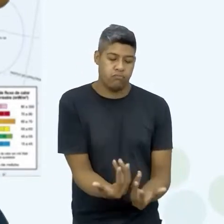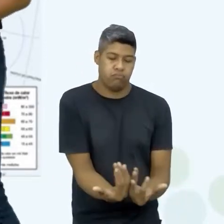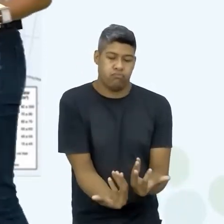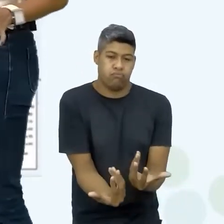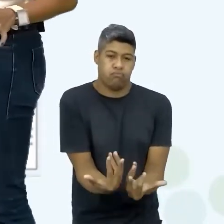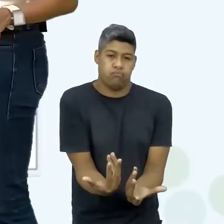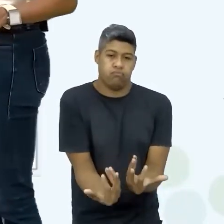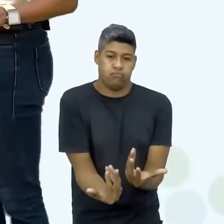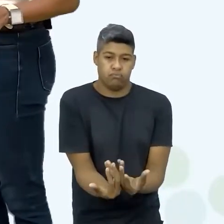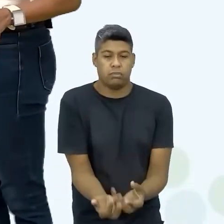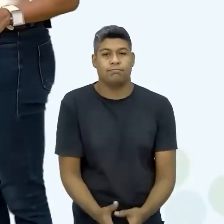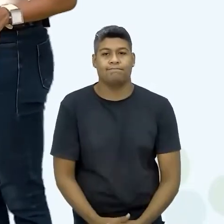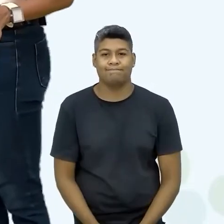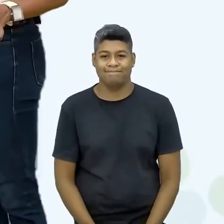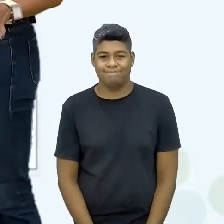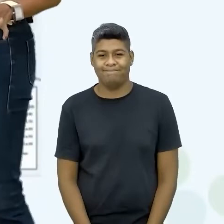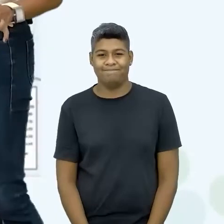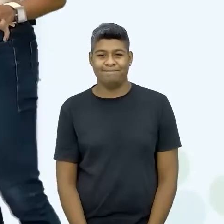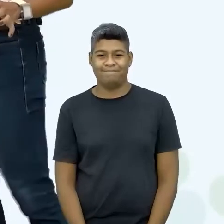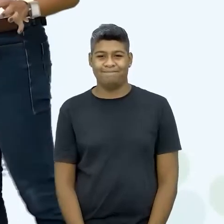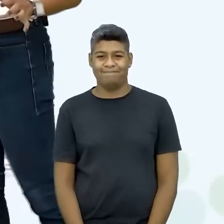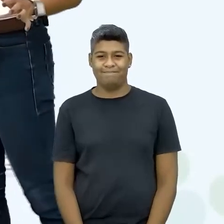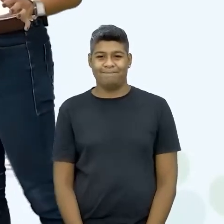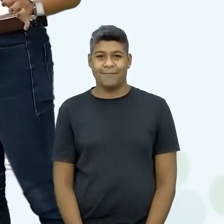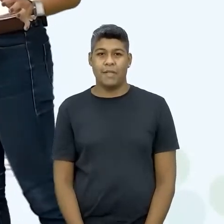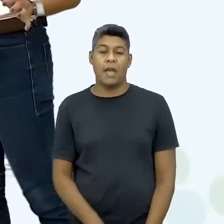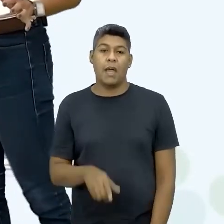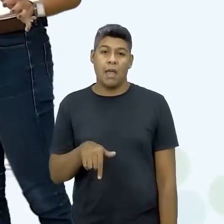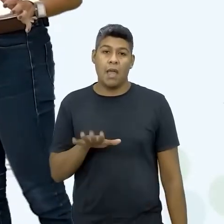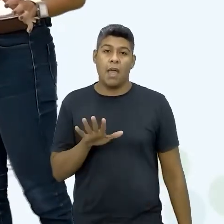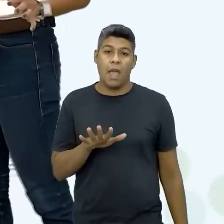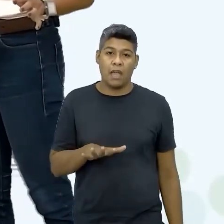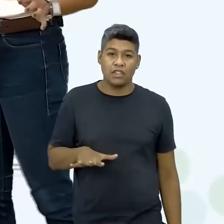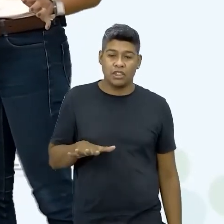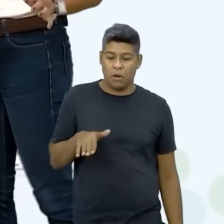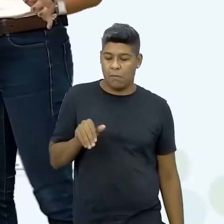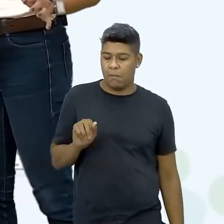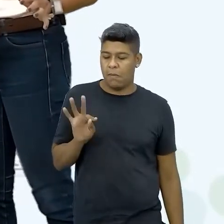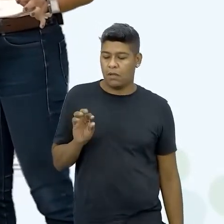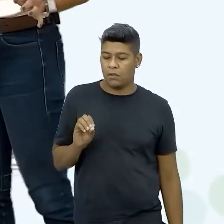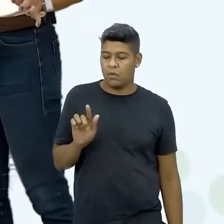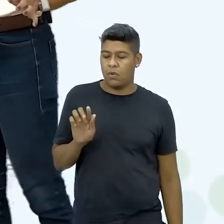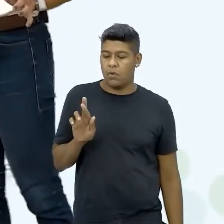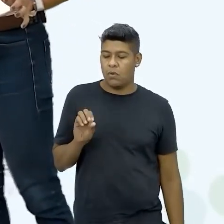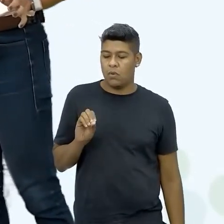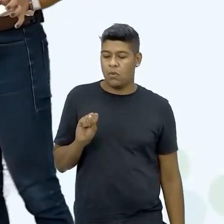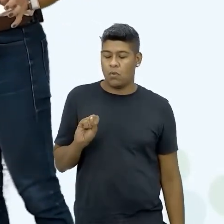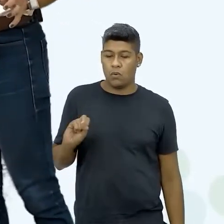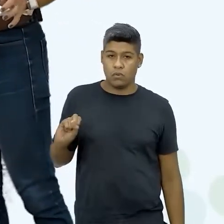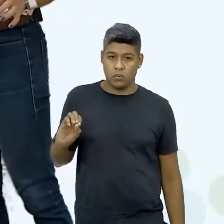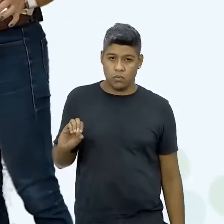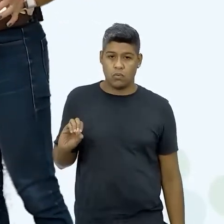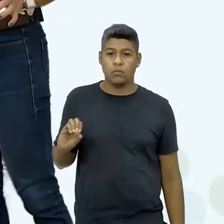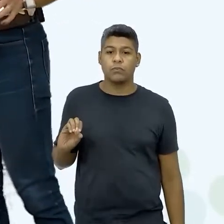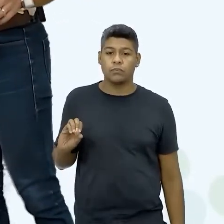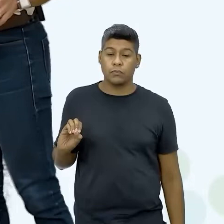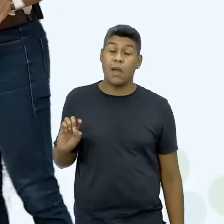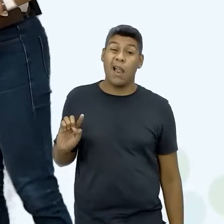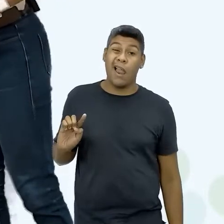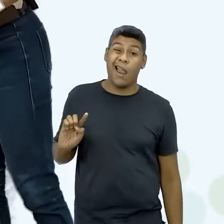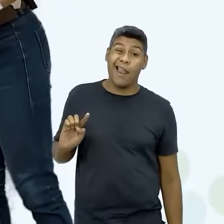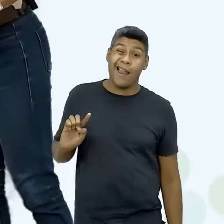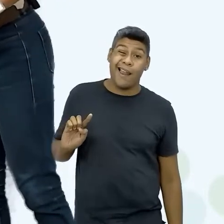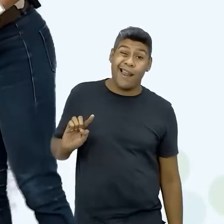Então, veja aqui no Brasil, ó, essa parte, uma região do Mato Grosso, descendo aqui para a região sudeste, né? Lá